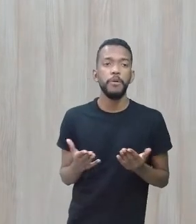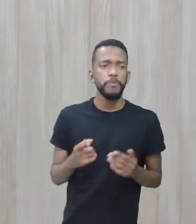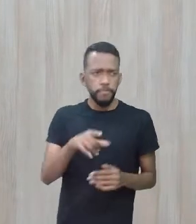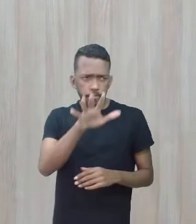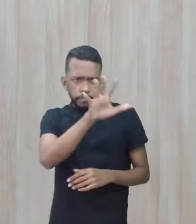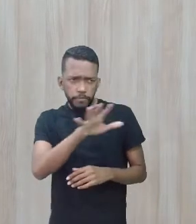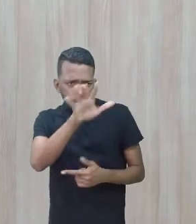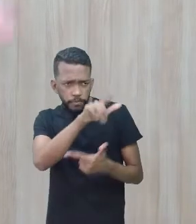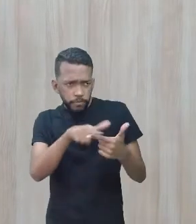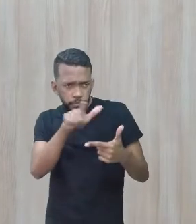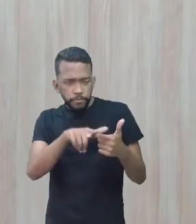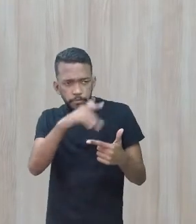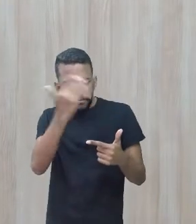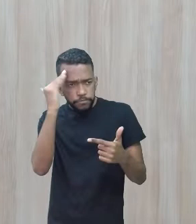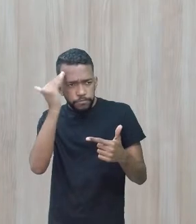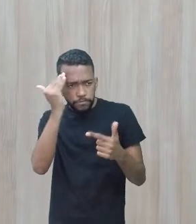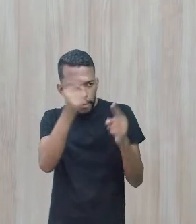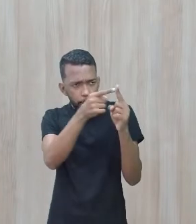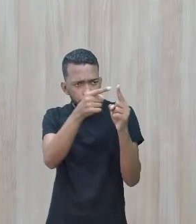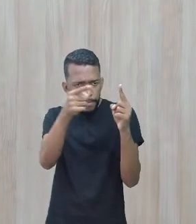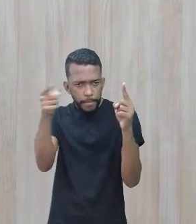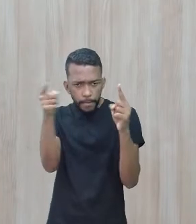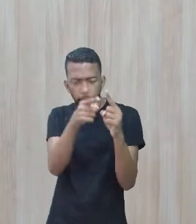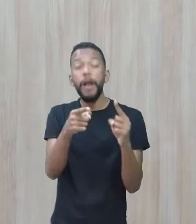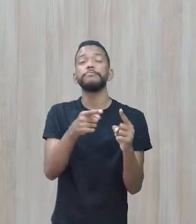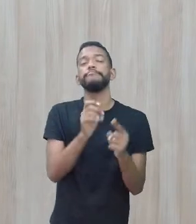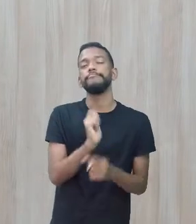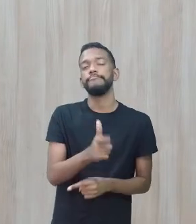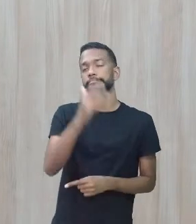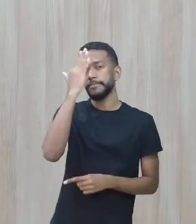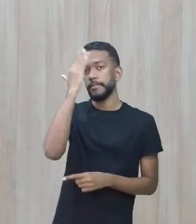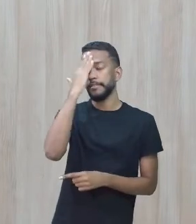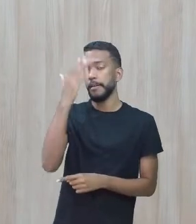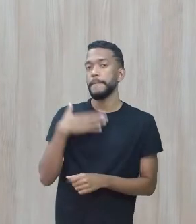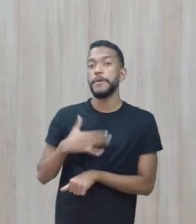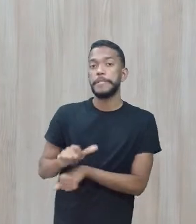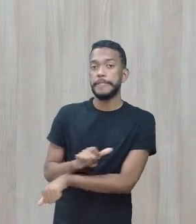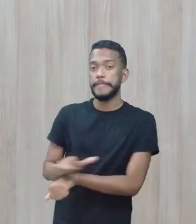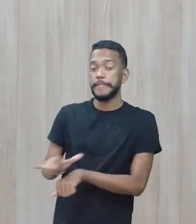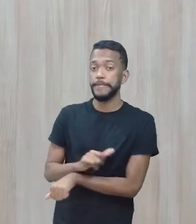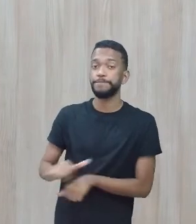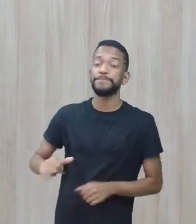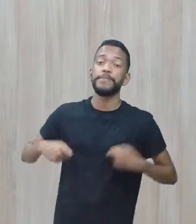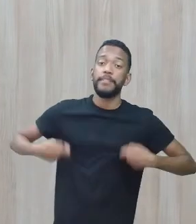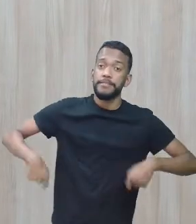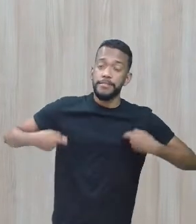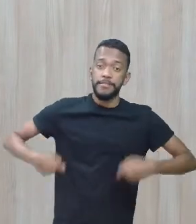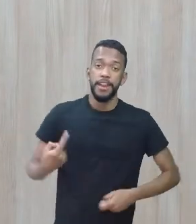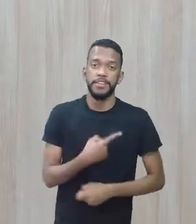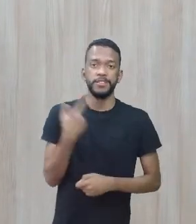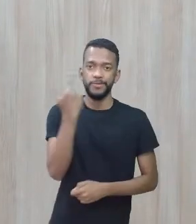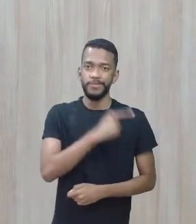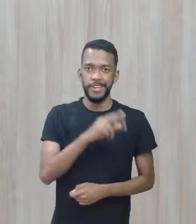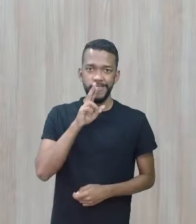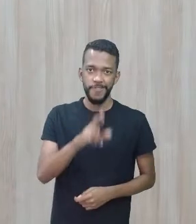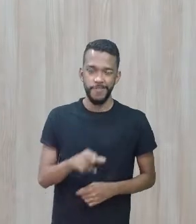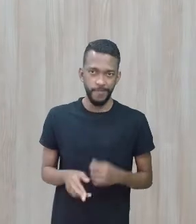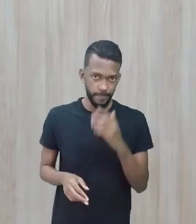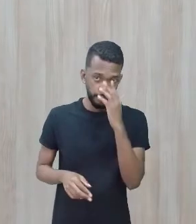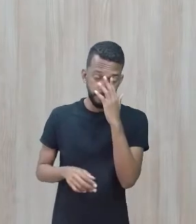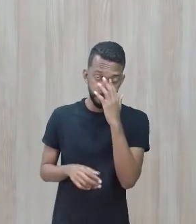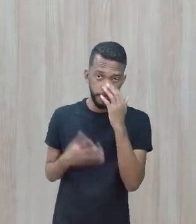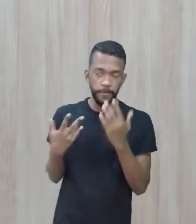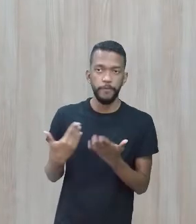desse problema para que eu consiga fazer a escolha da ferramenta necessária e aí conseguir resolver. Então, vou começar